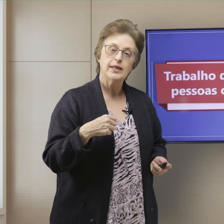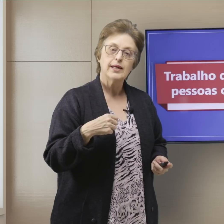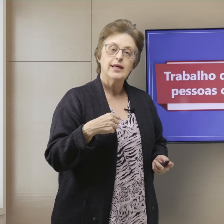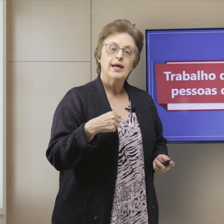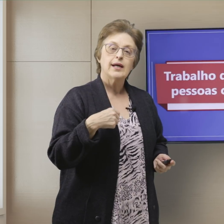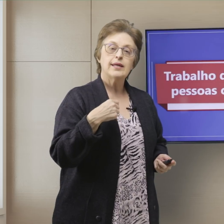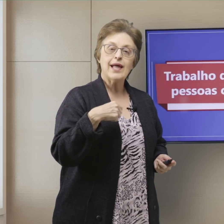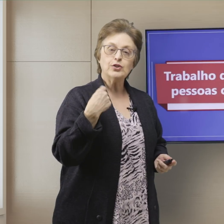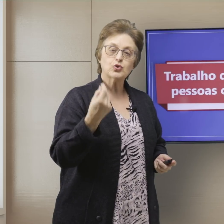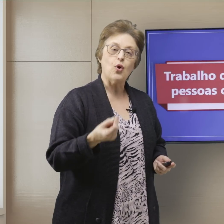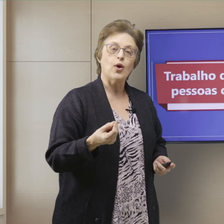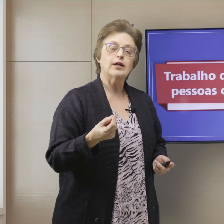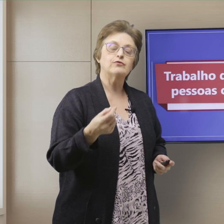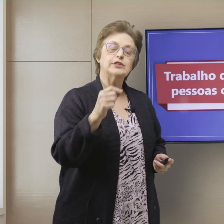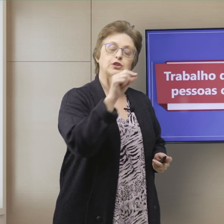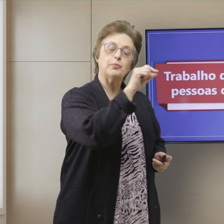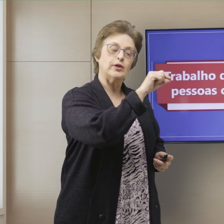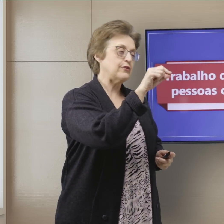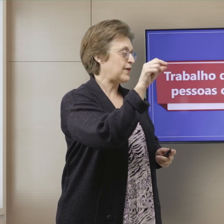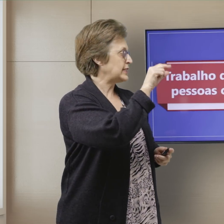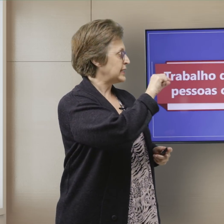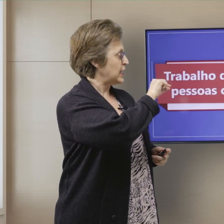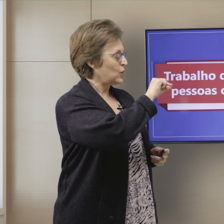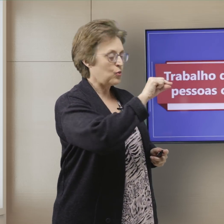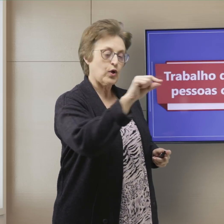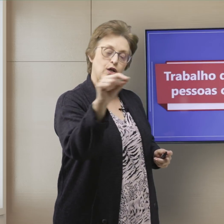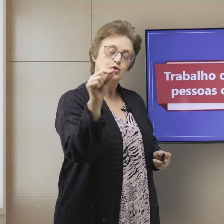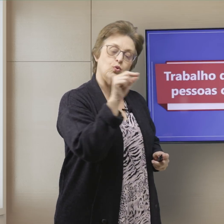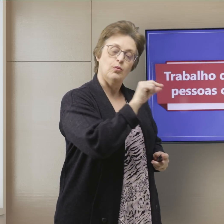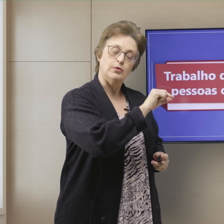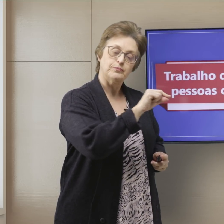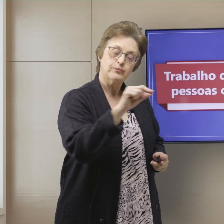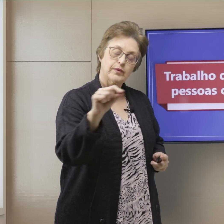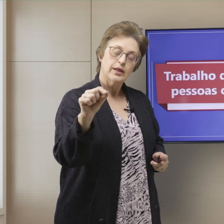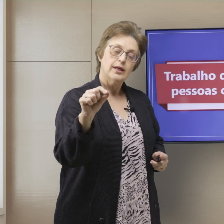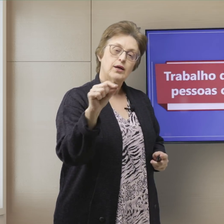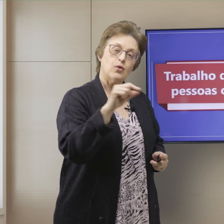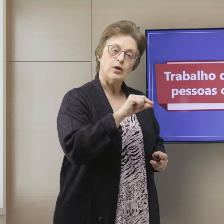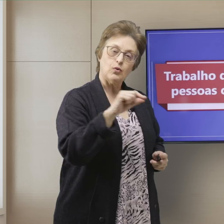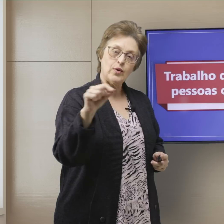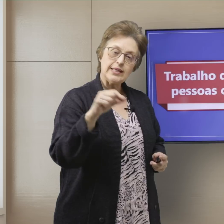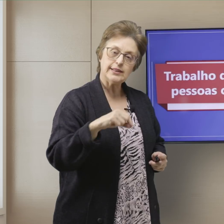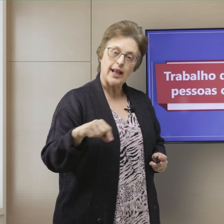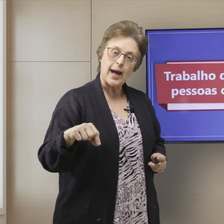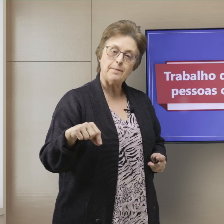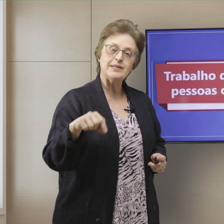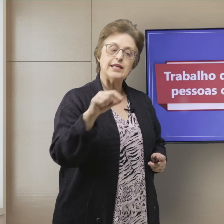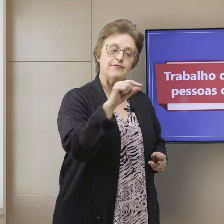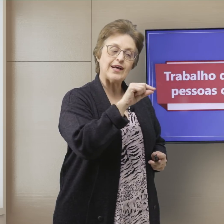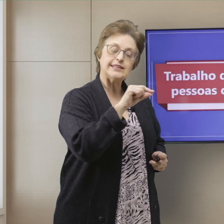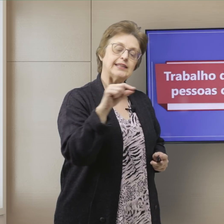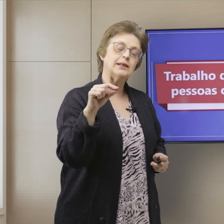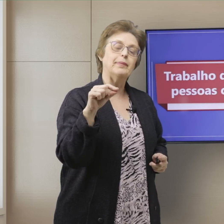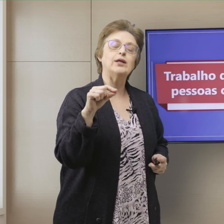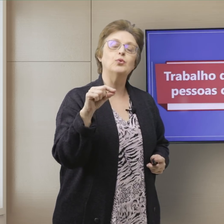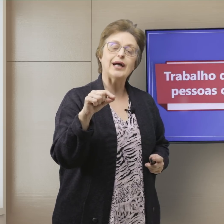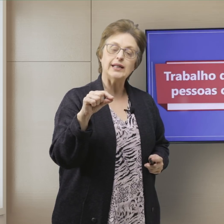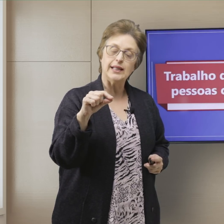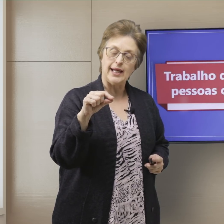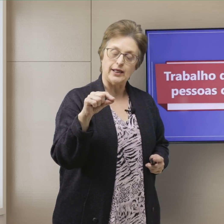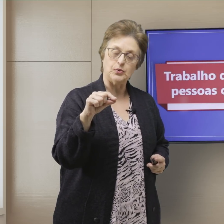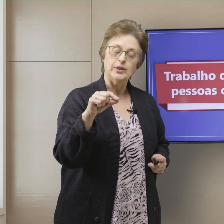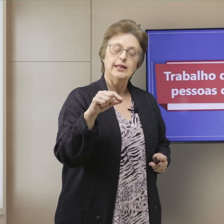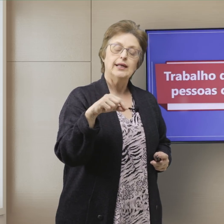6B, que na escola vocês podem fazer o resumo com esse lápis e fazer também